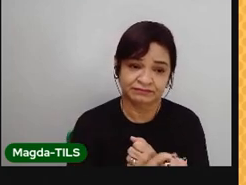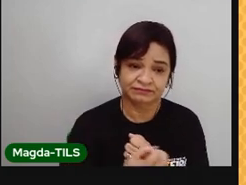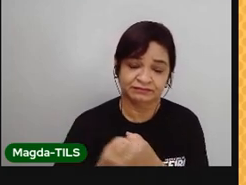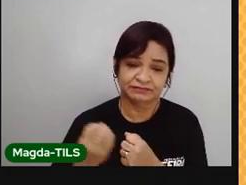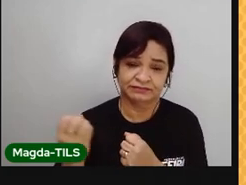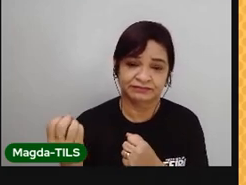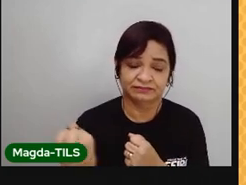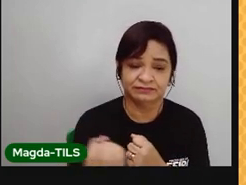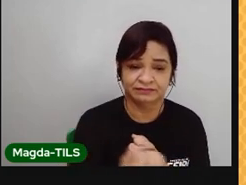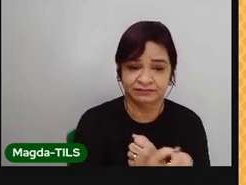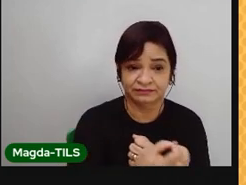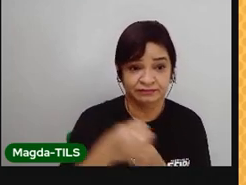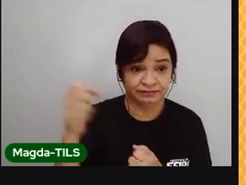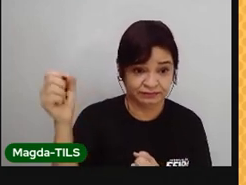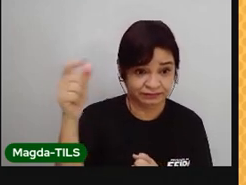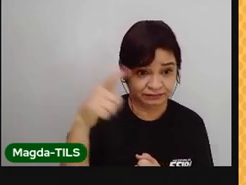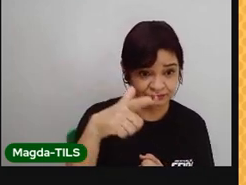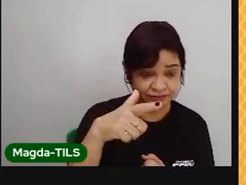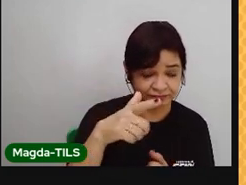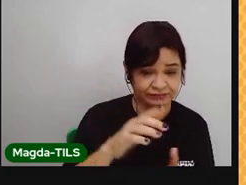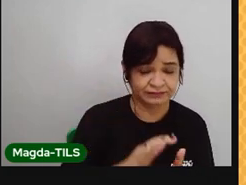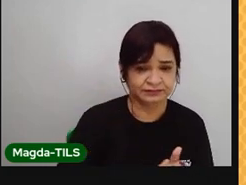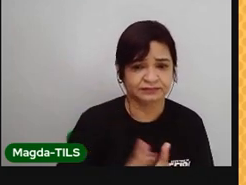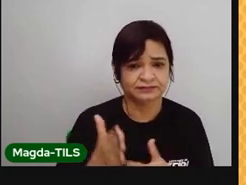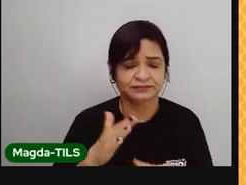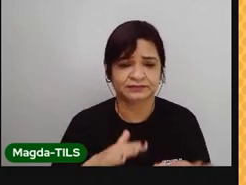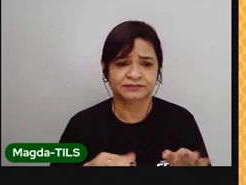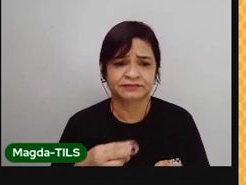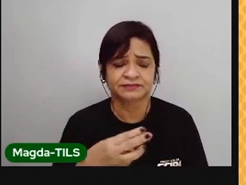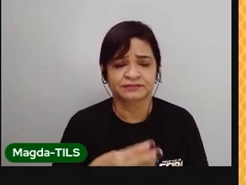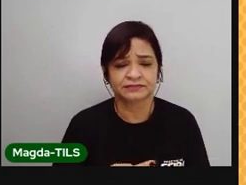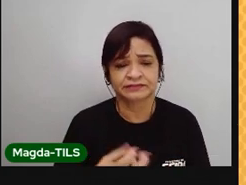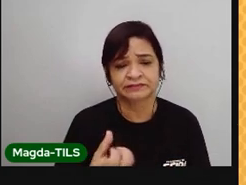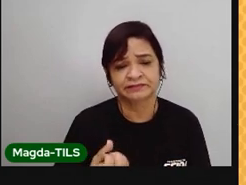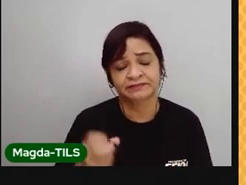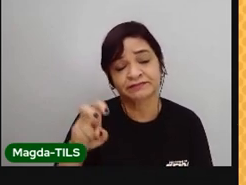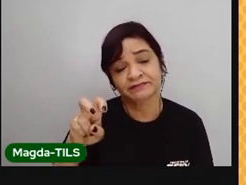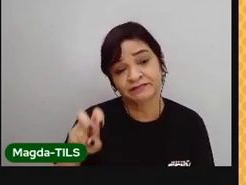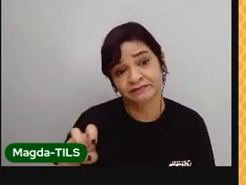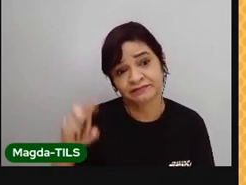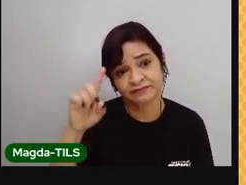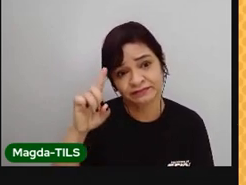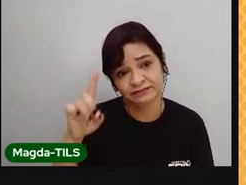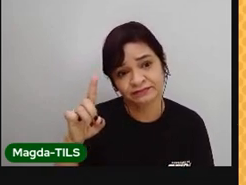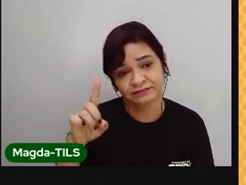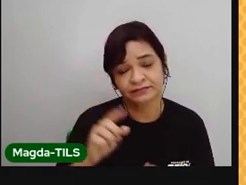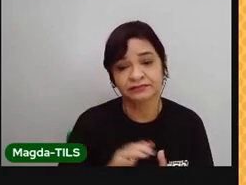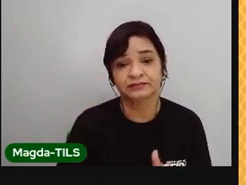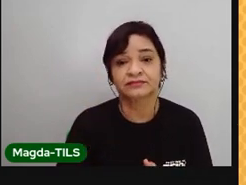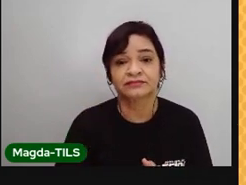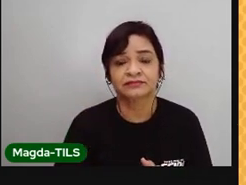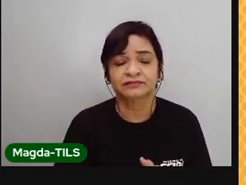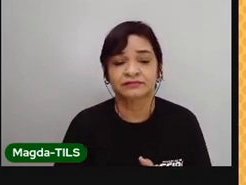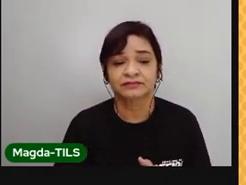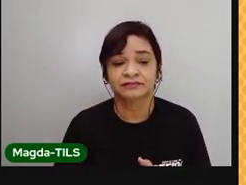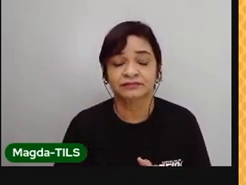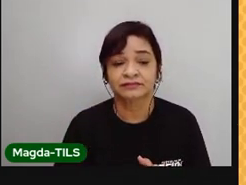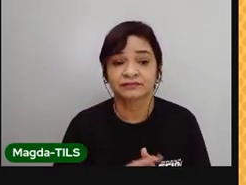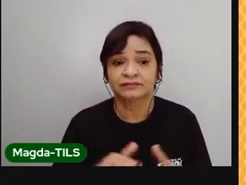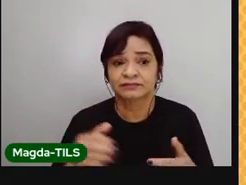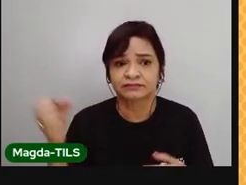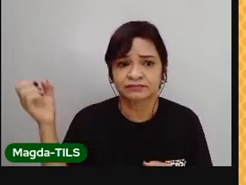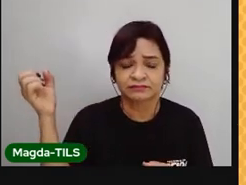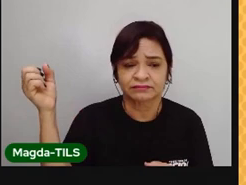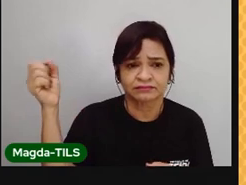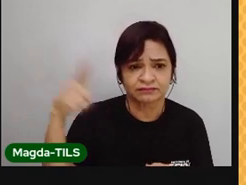em torno do Sol, ela leva aproximadamente 365 dias. Como a incidência da luz solar não é a